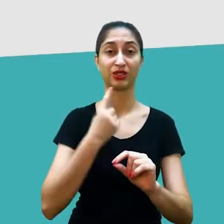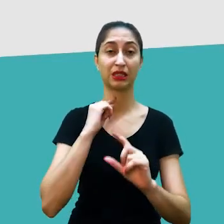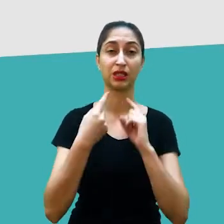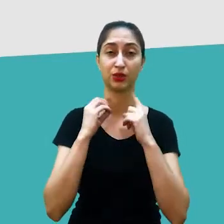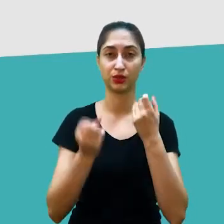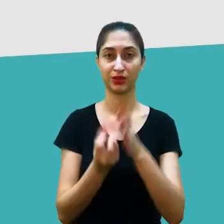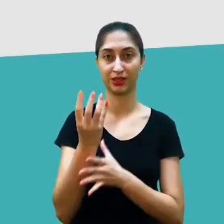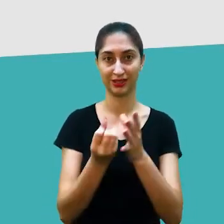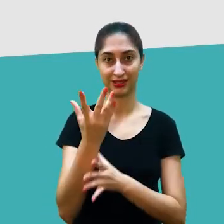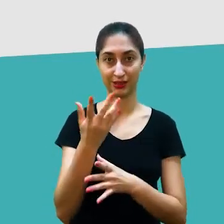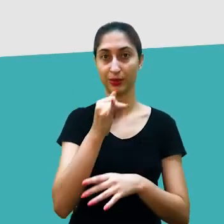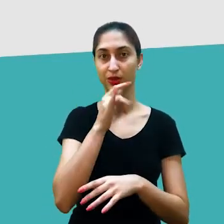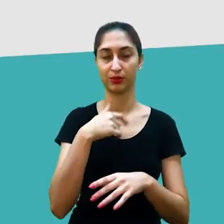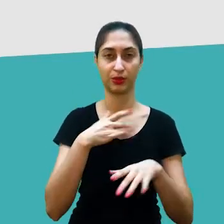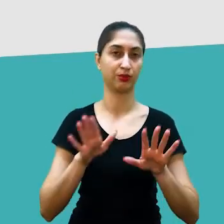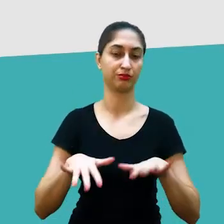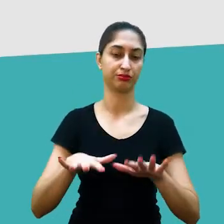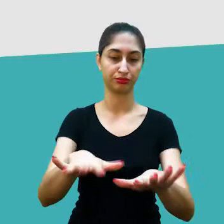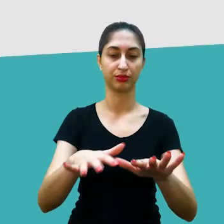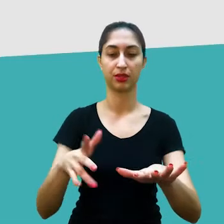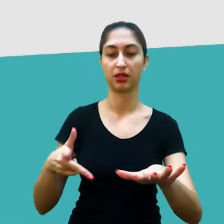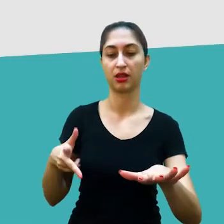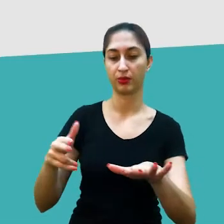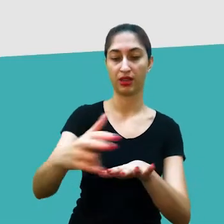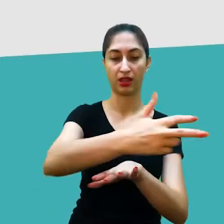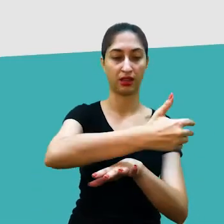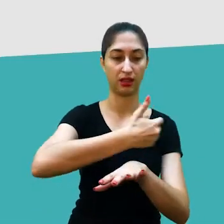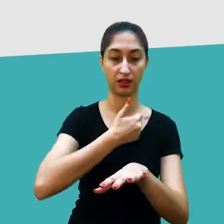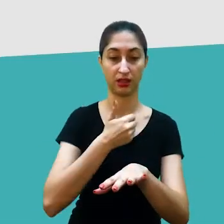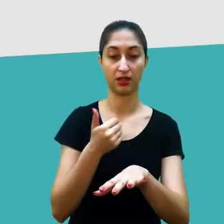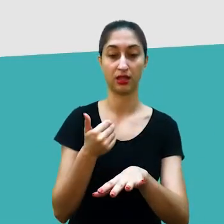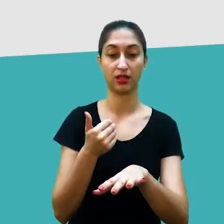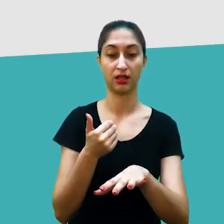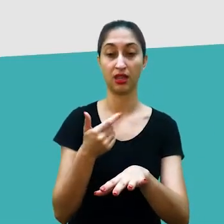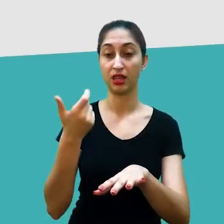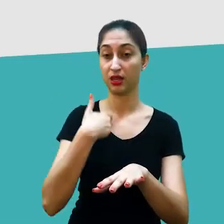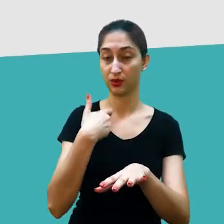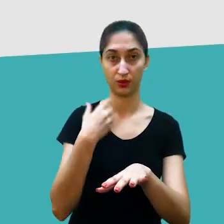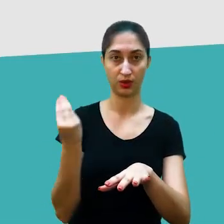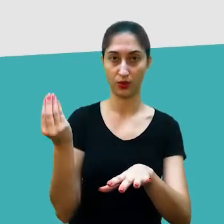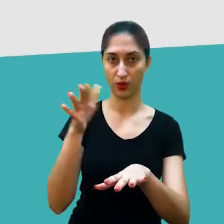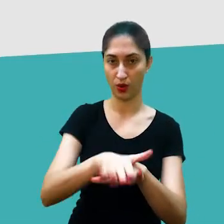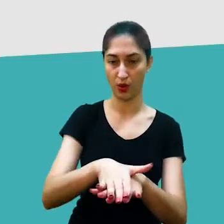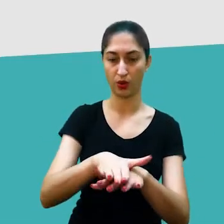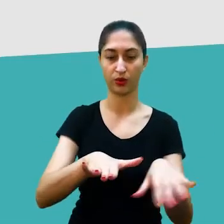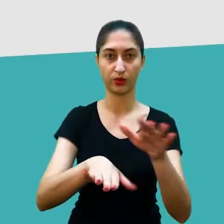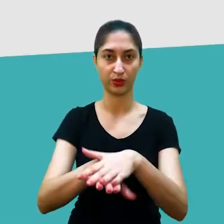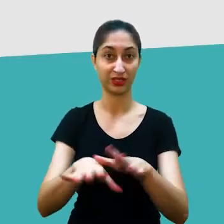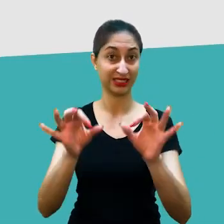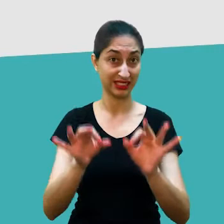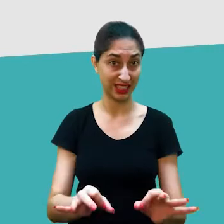Então, por exemplo, se na hora de eu cortar a minha camiseta, eu não colocar os moldes corretamente para ter